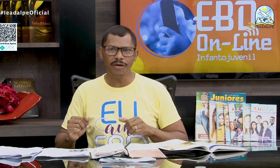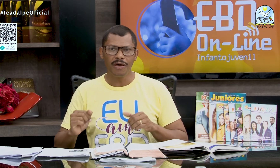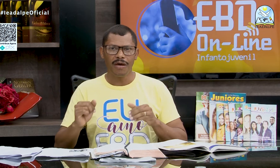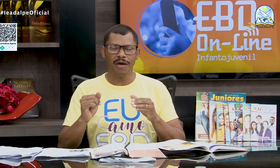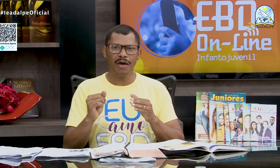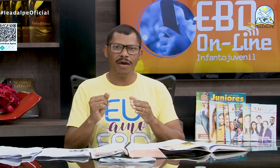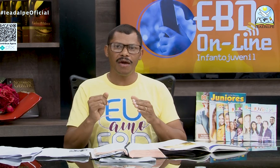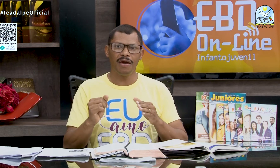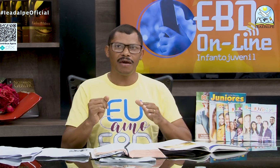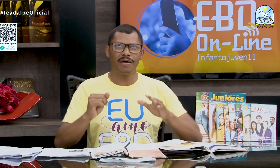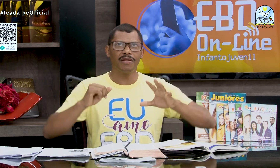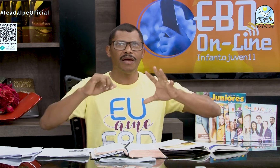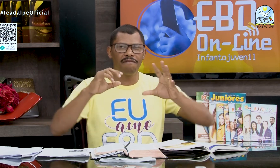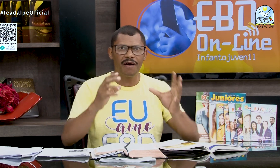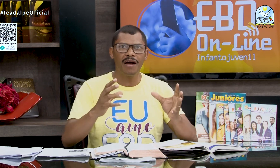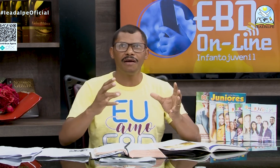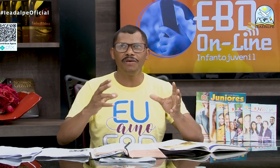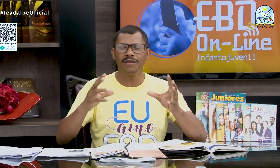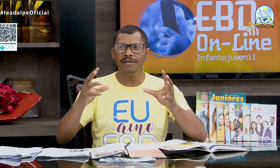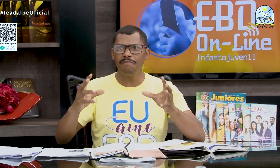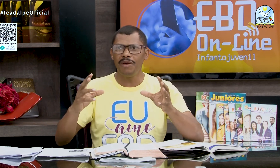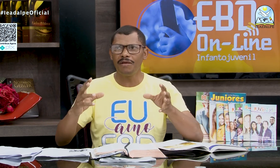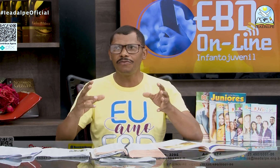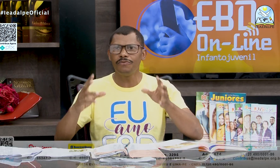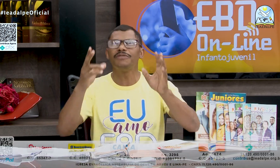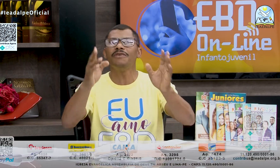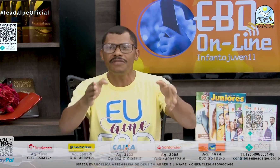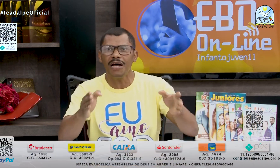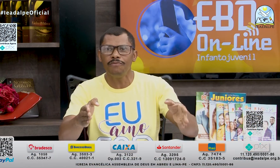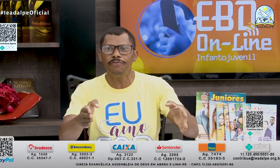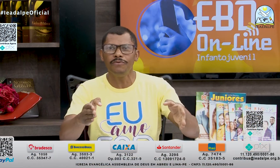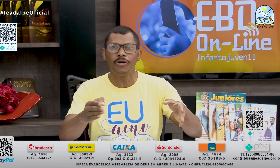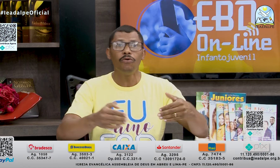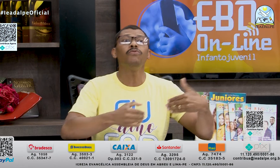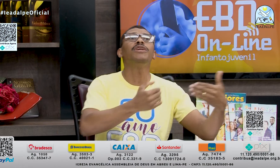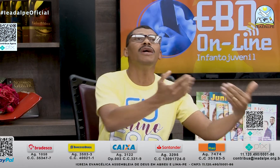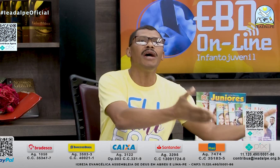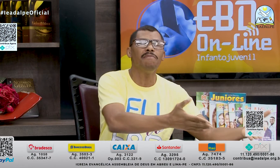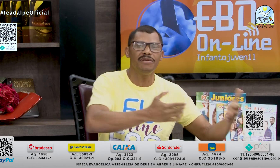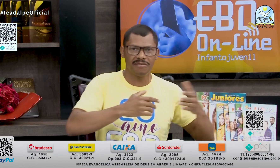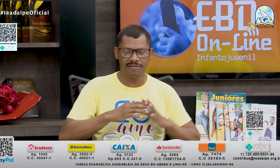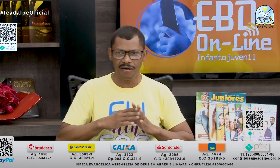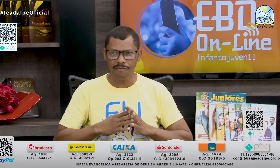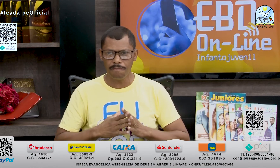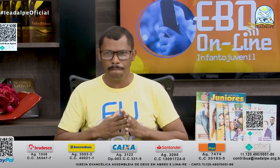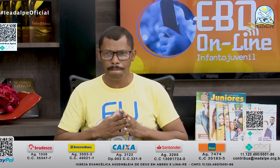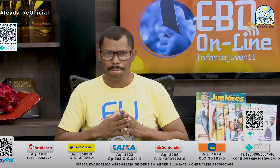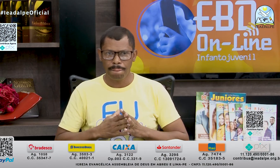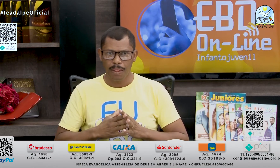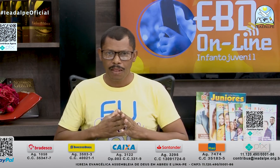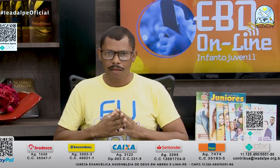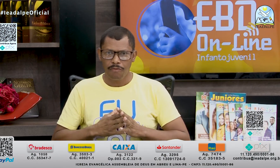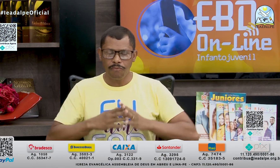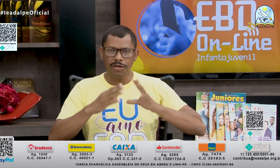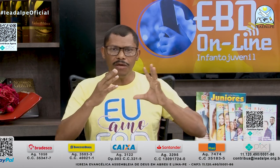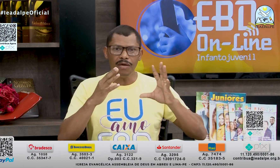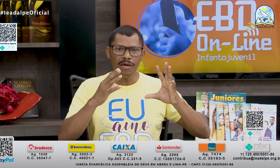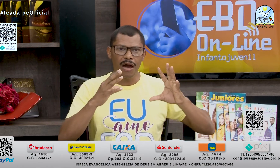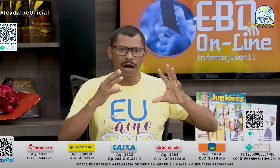procure é levar ao entendimento dos seus alunos O que é missão